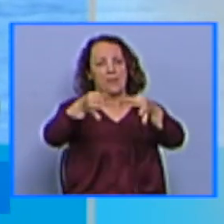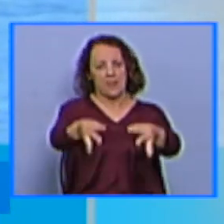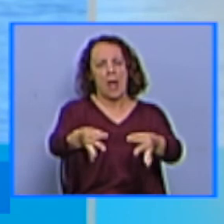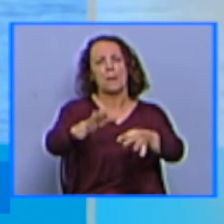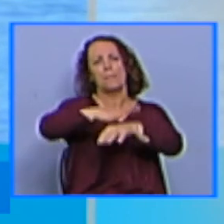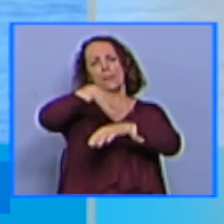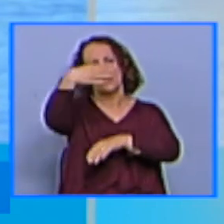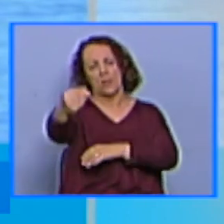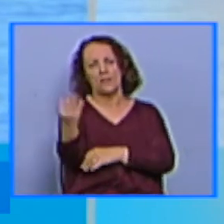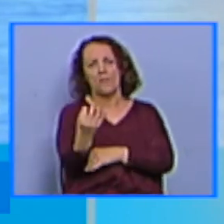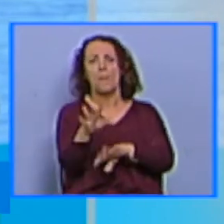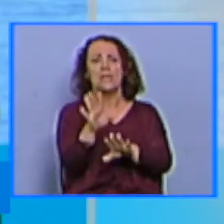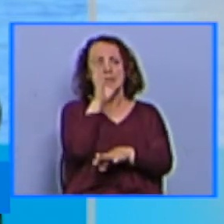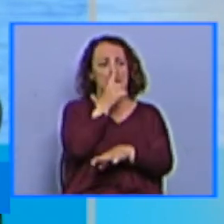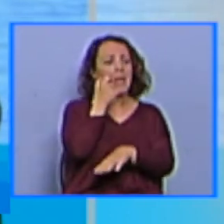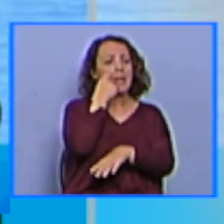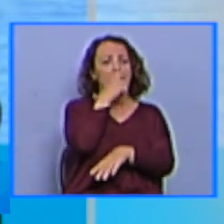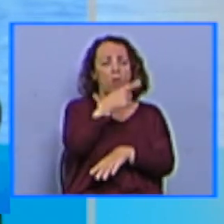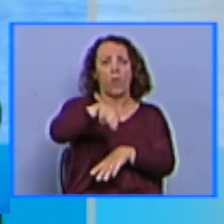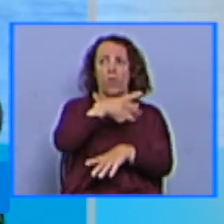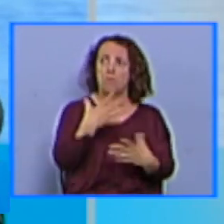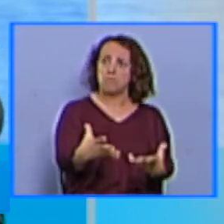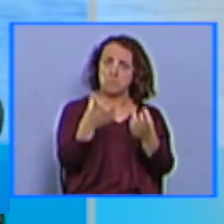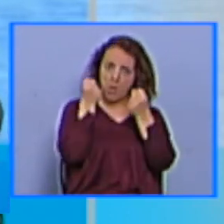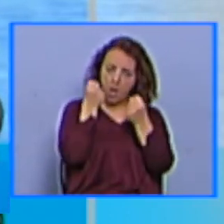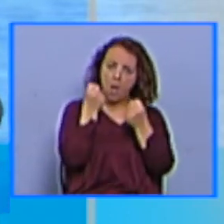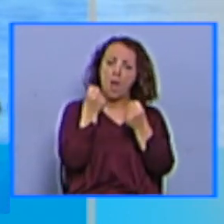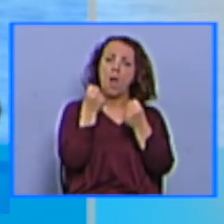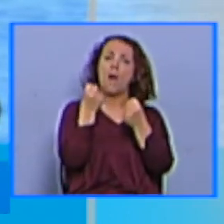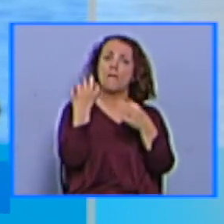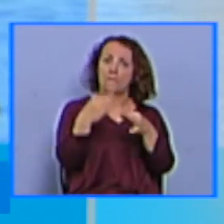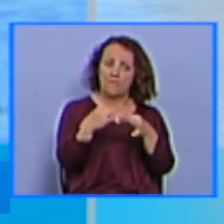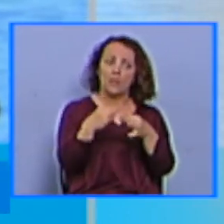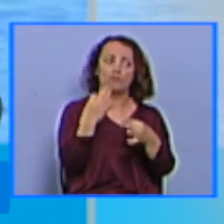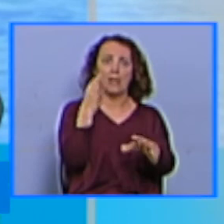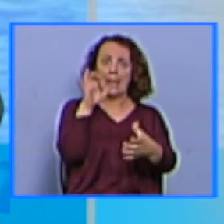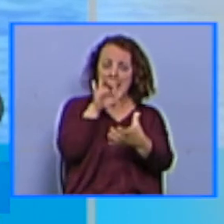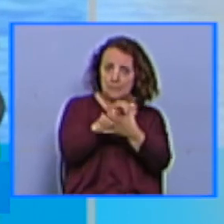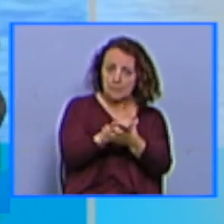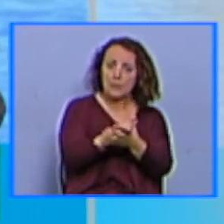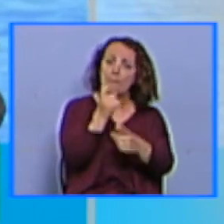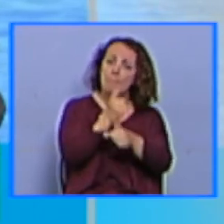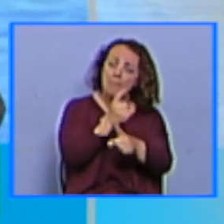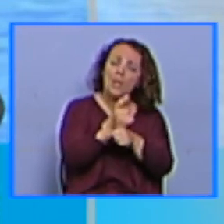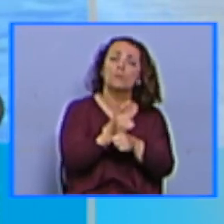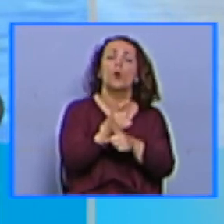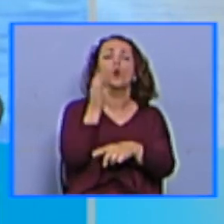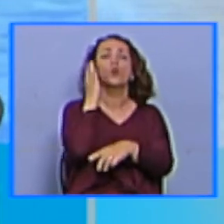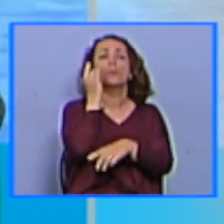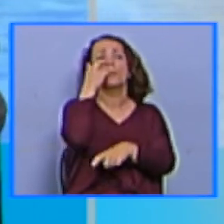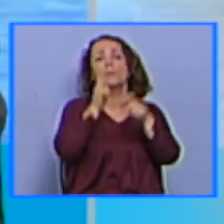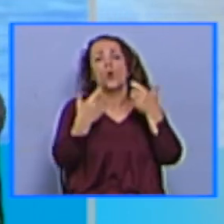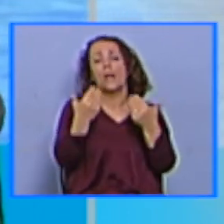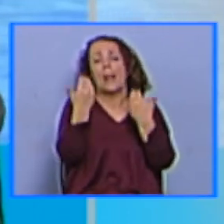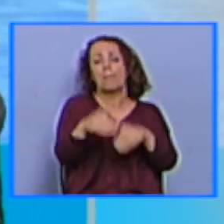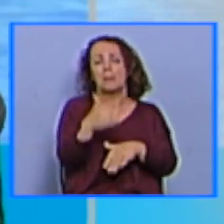mais tarde, mas quem quiser celebrar pode celebrá-los, naturalmente, com as devidas cautelas e com o número de pessoas que está estipulado neste momento,